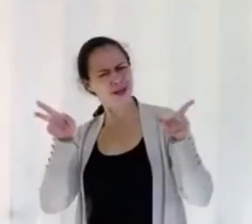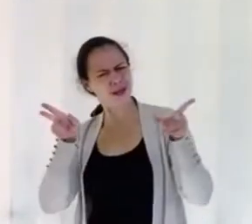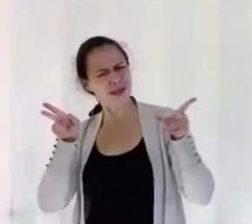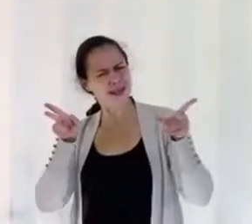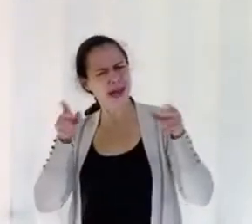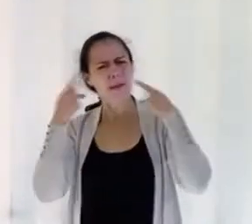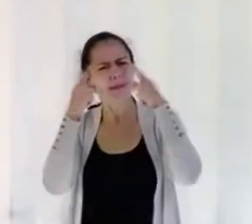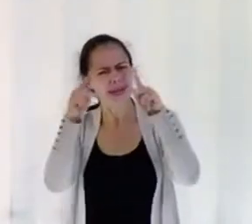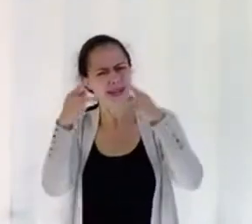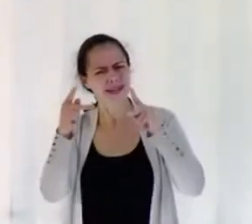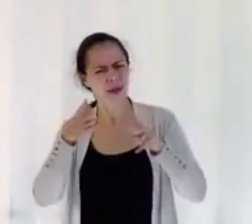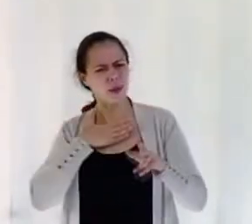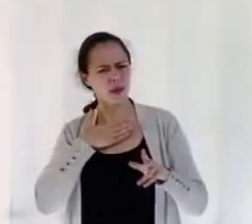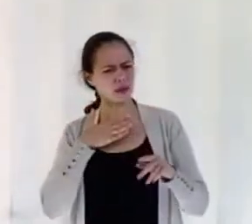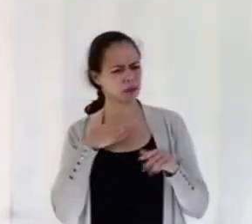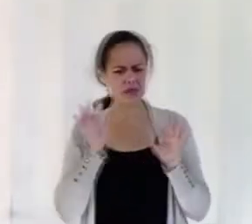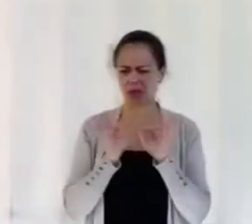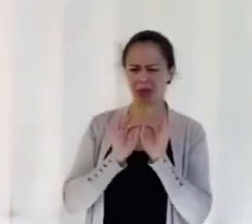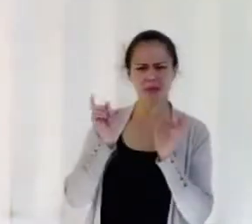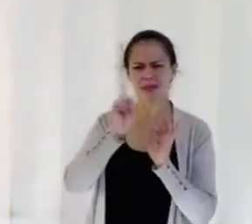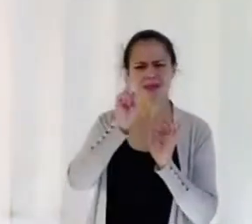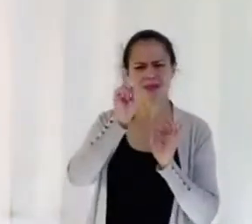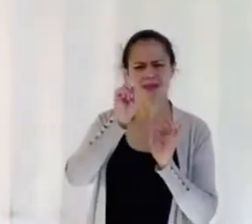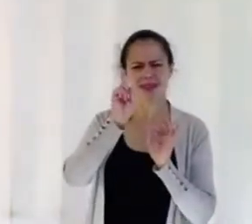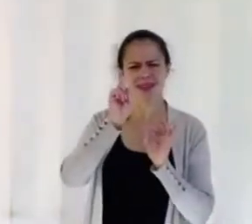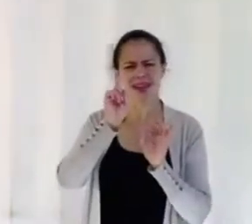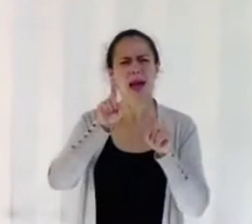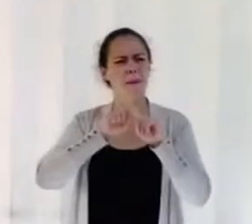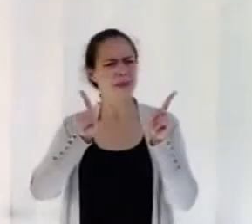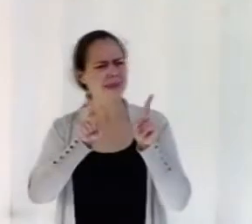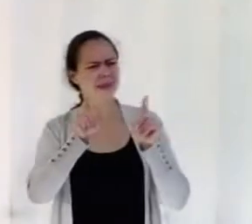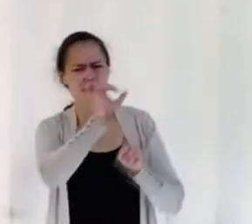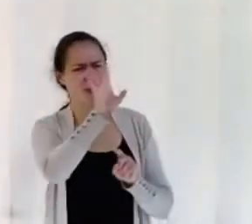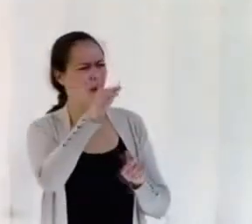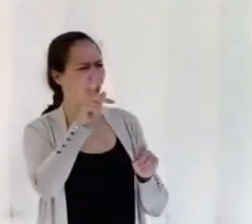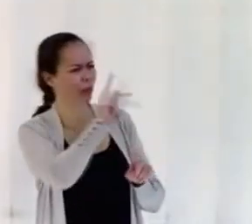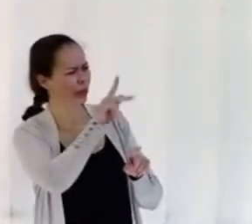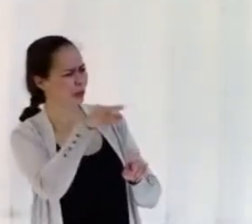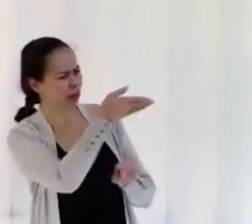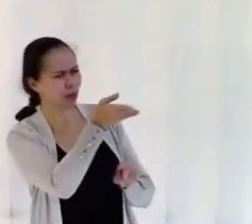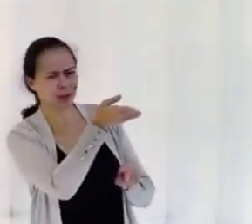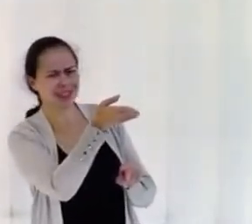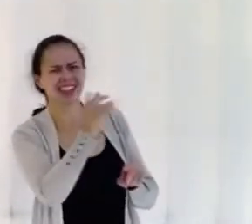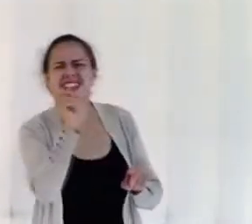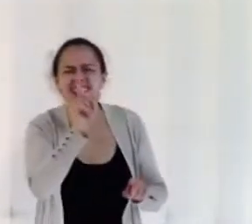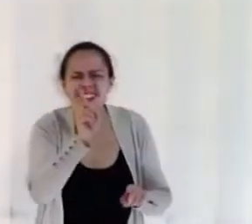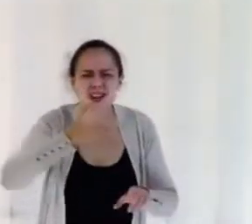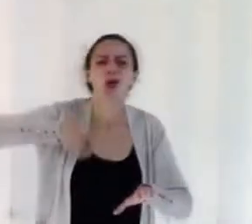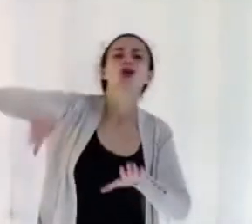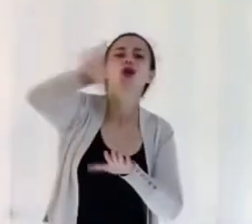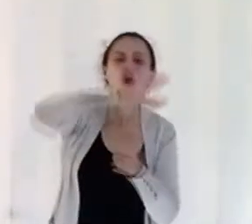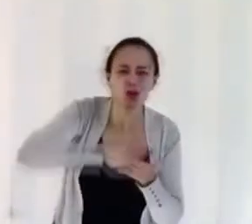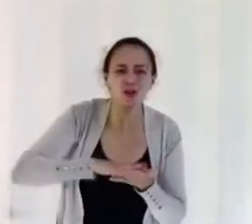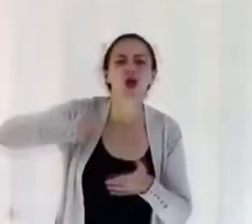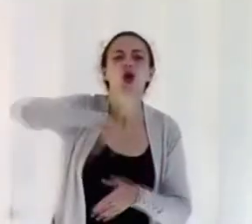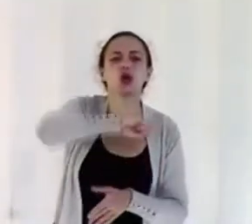ovelhas entendam quem são os seus pastores e a função que eles têm. Por mais que aqui o autor fale para